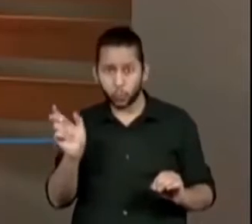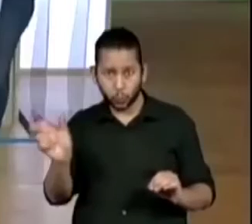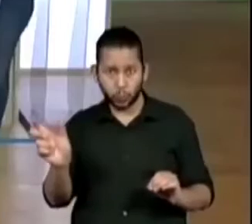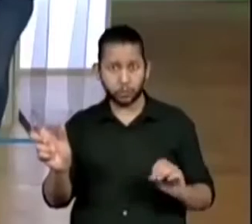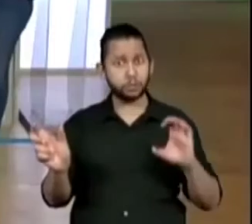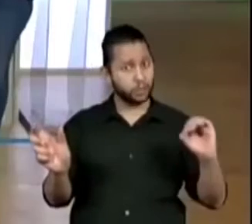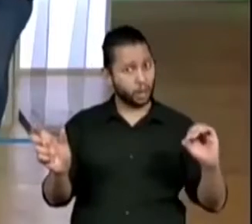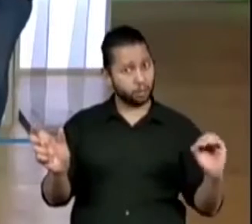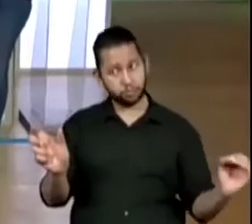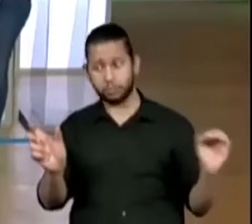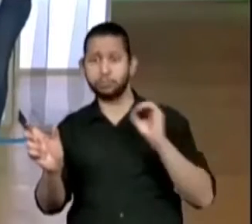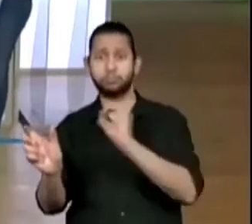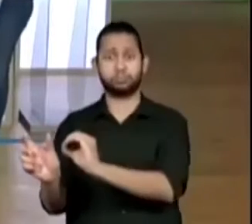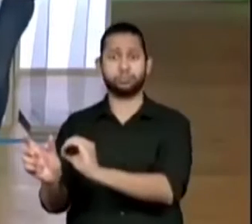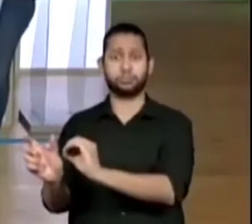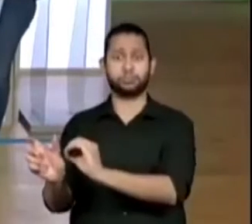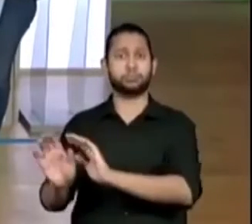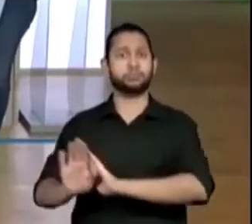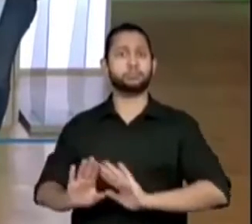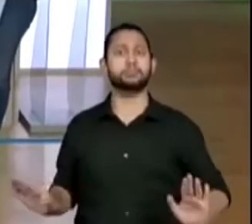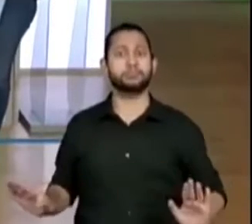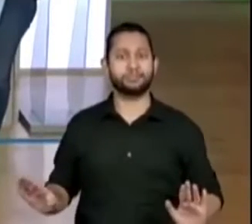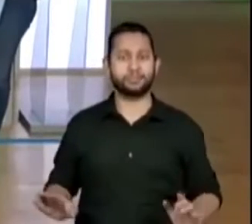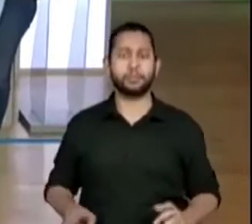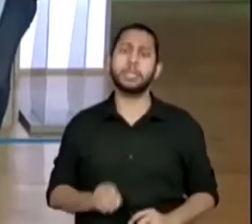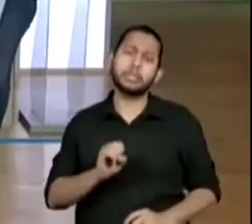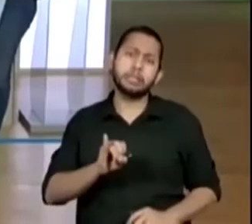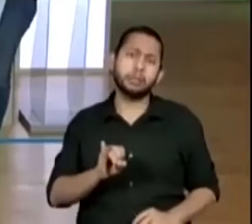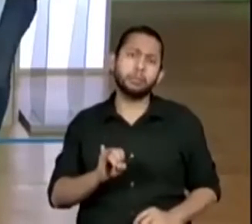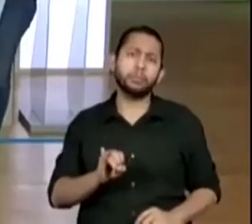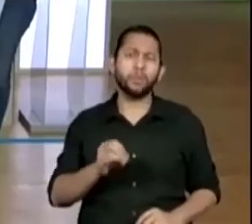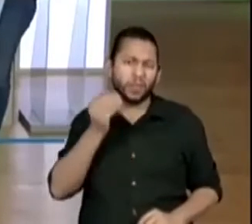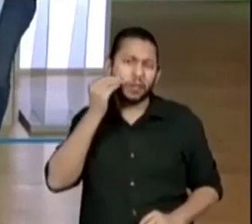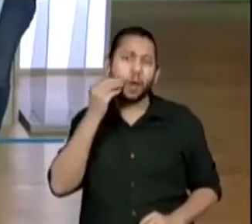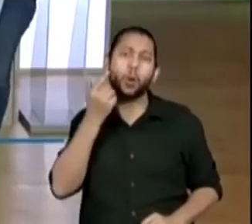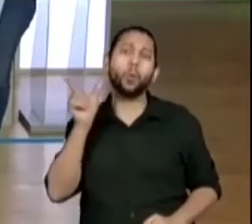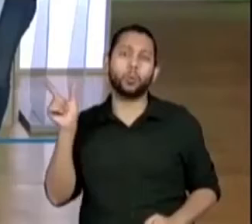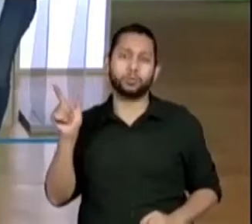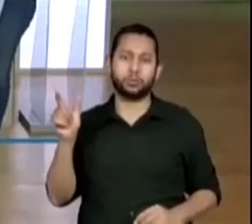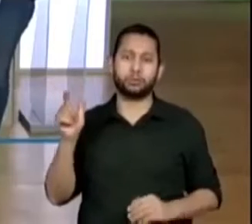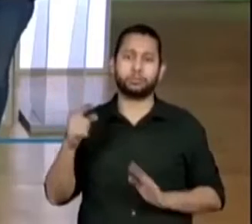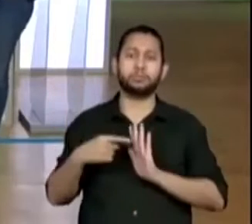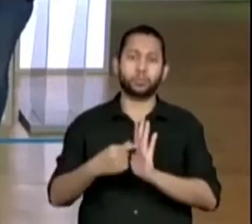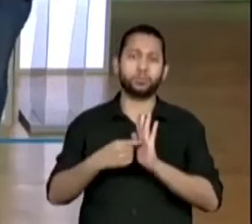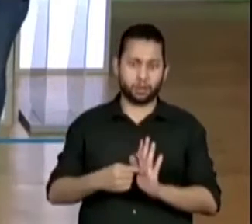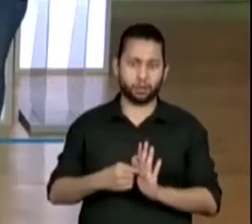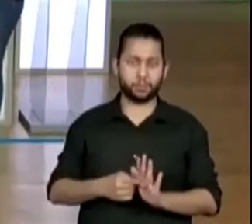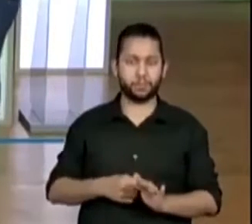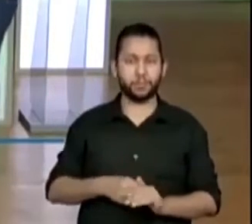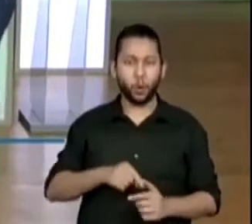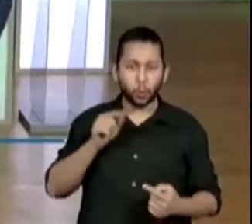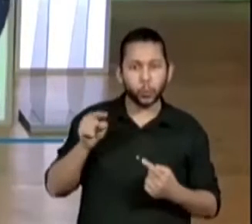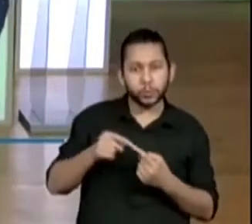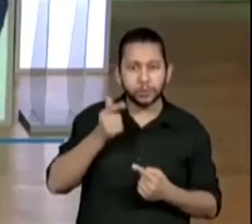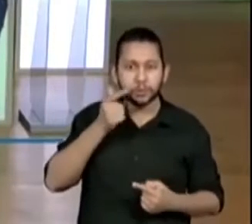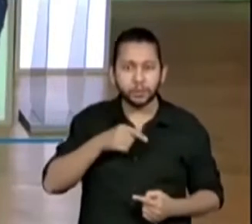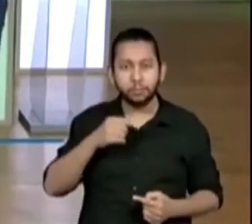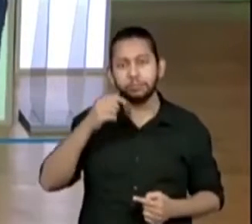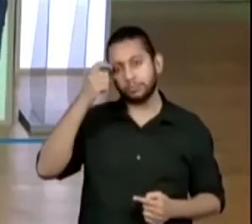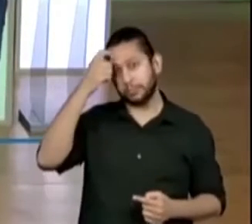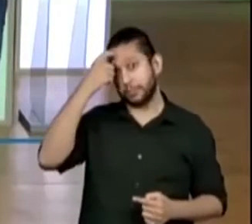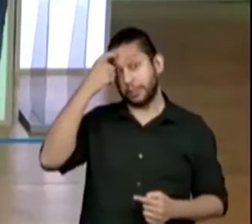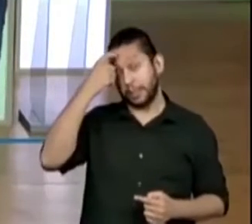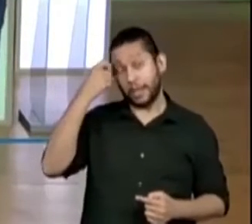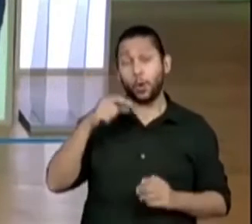regrinha, certo, Pro? Certo, Pro. Então, ó, se der, a gente até volta depois nessa telinha. Mas, assim, a ideia é o quê? A gente passou o